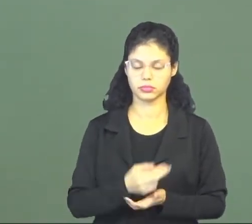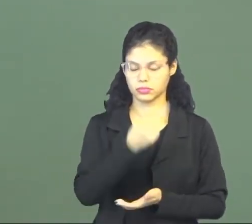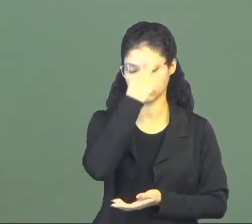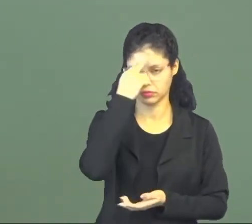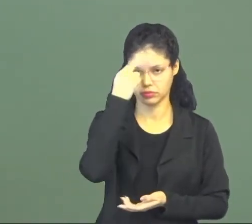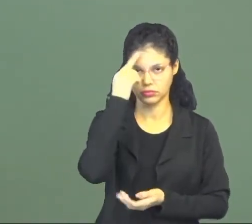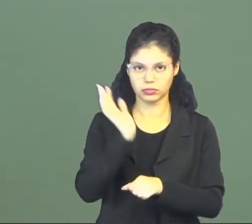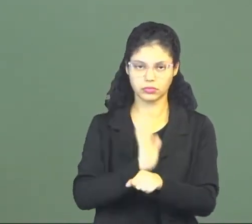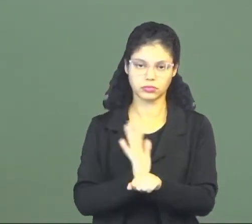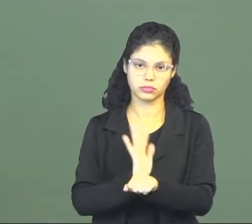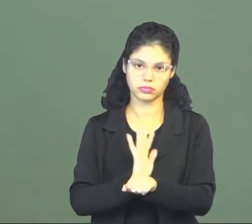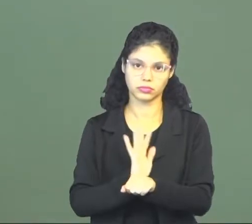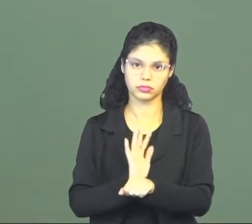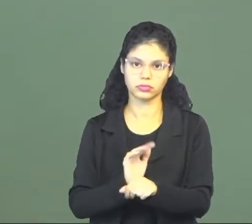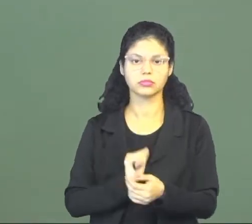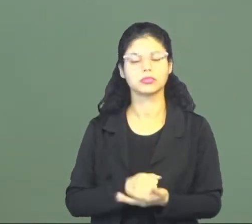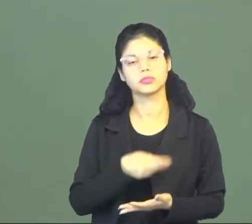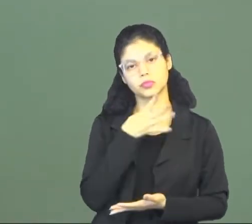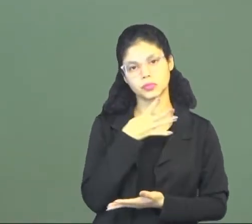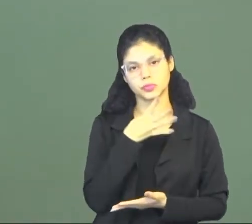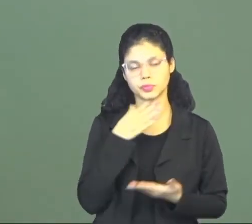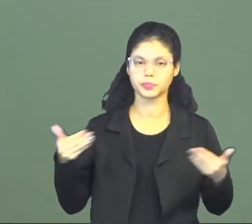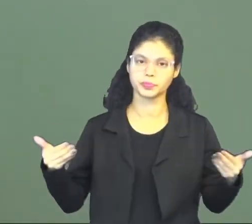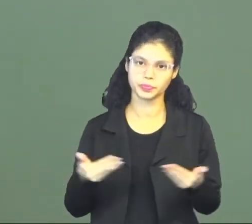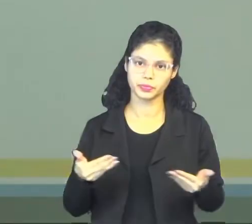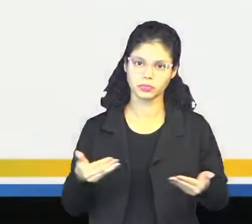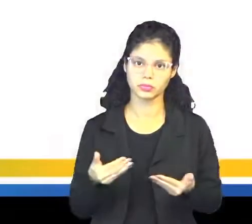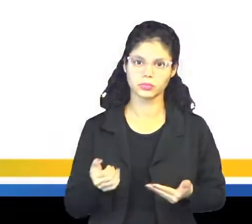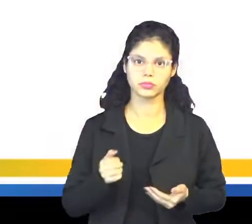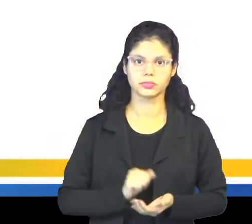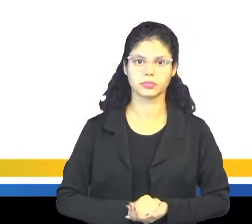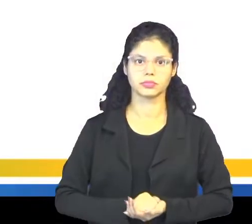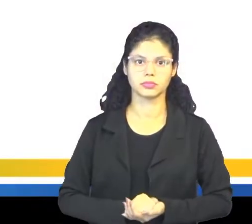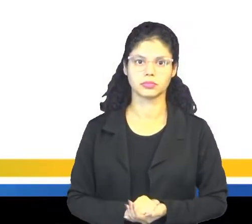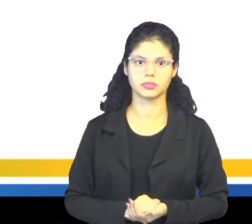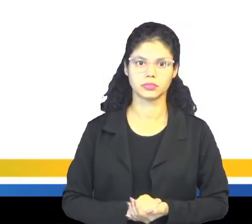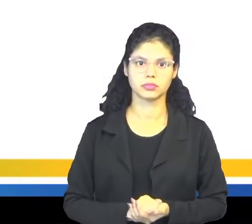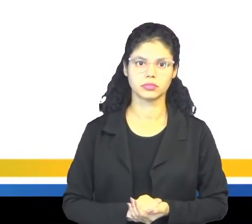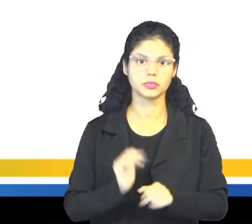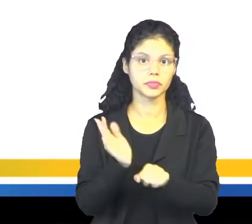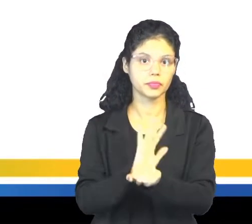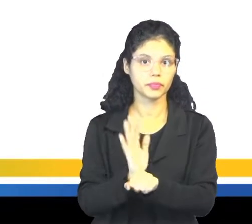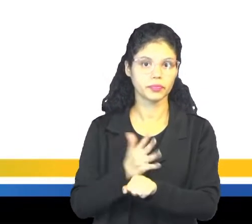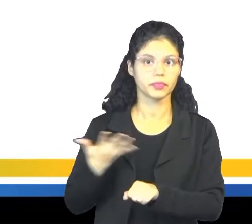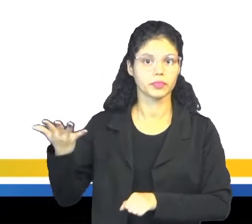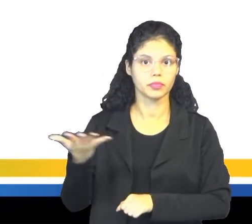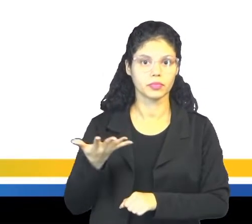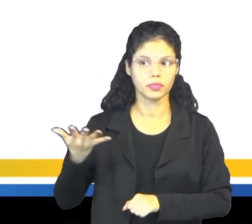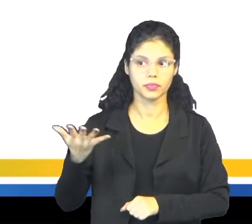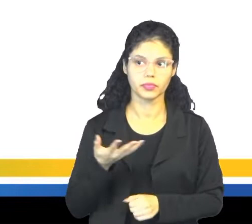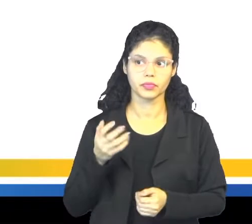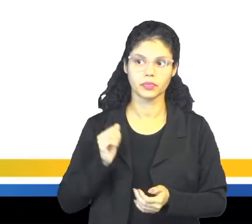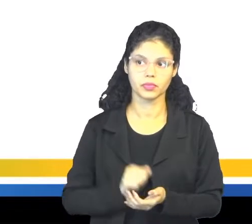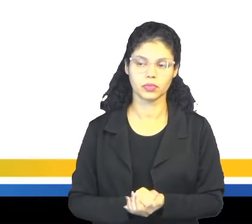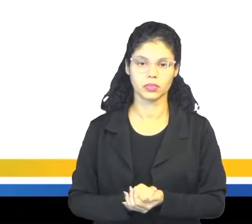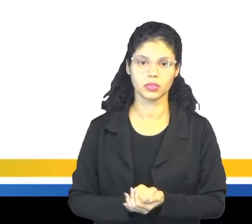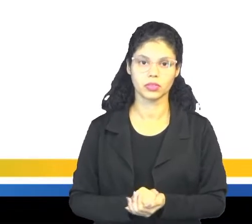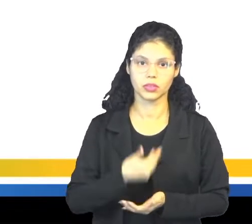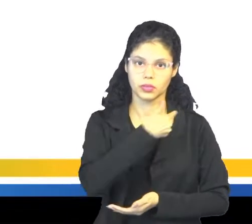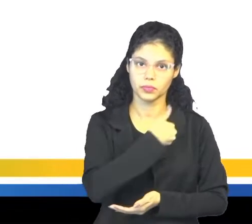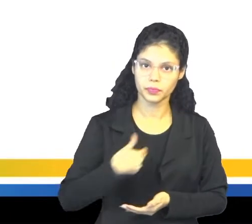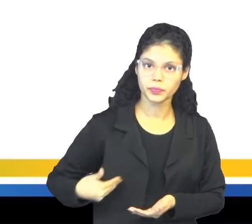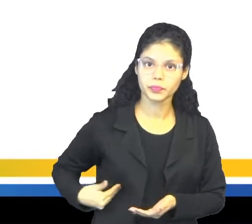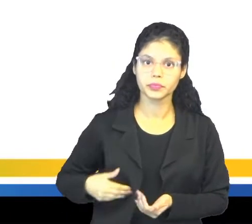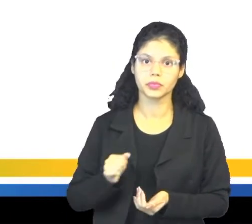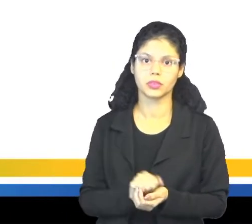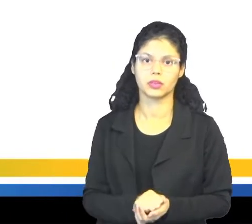história do cinema que a gente conhece hoje, tá bom? O cinema baseia-se em projeções